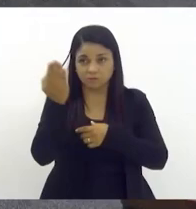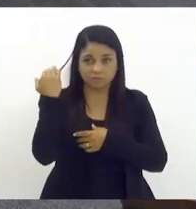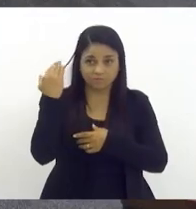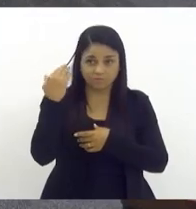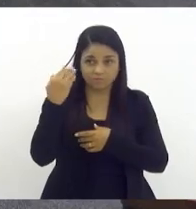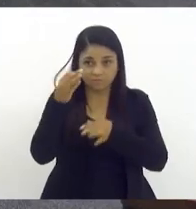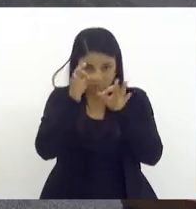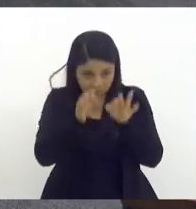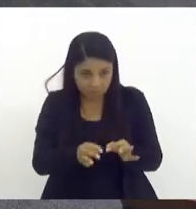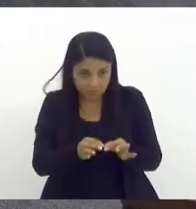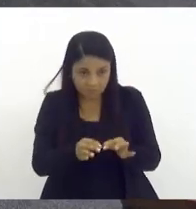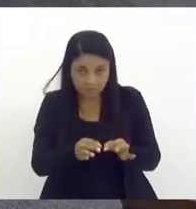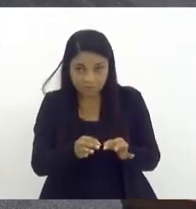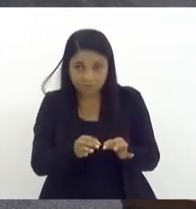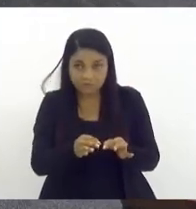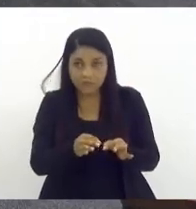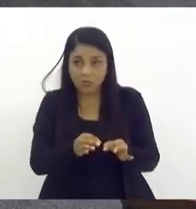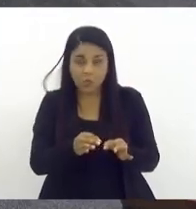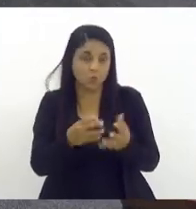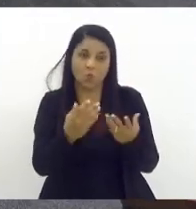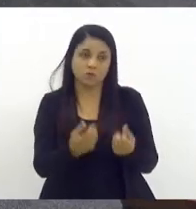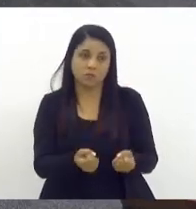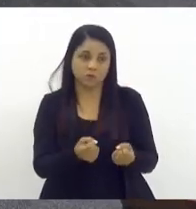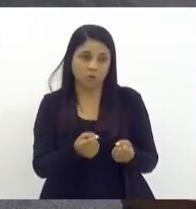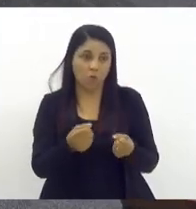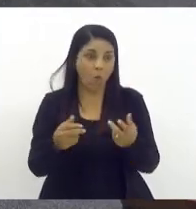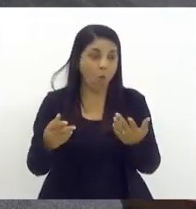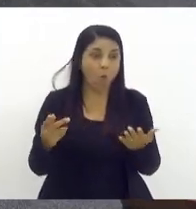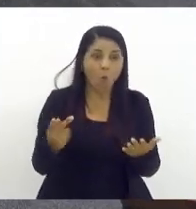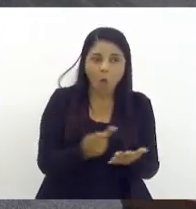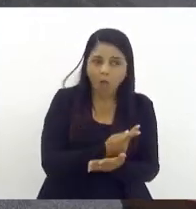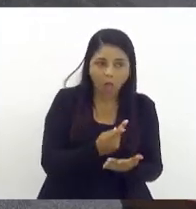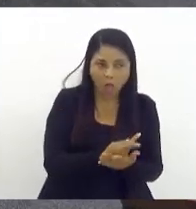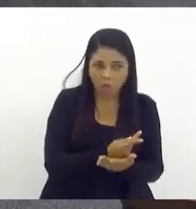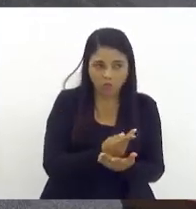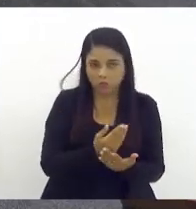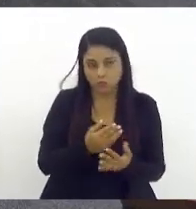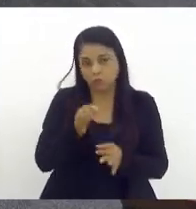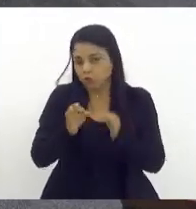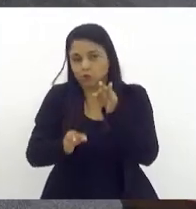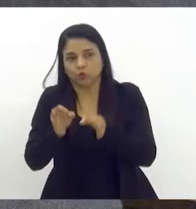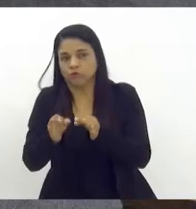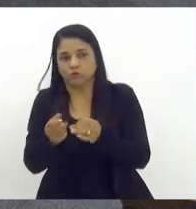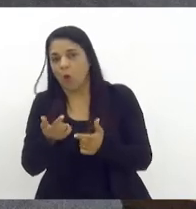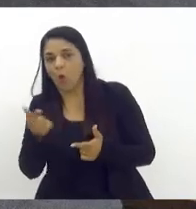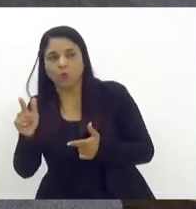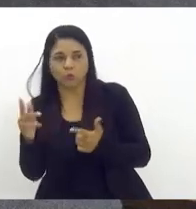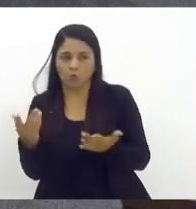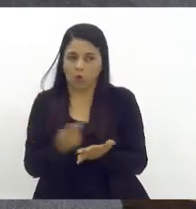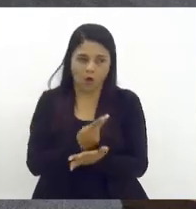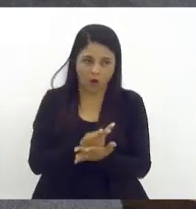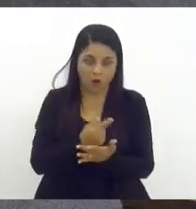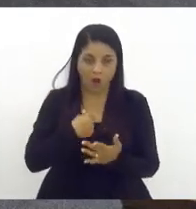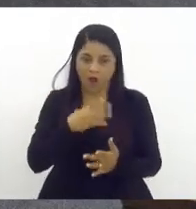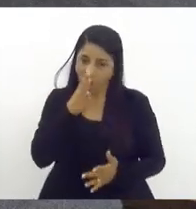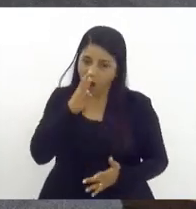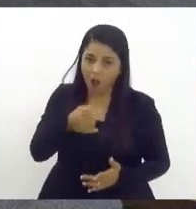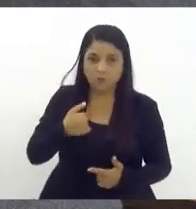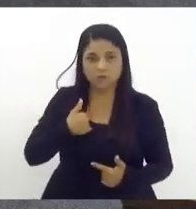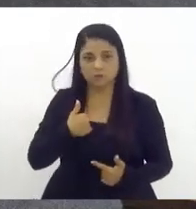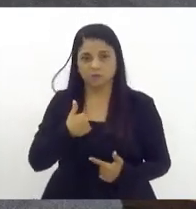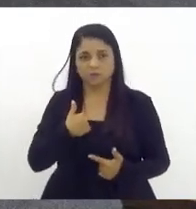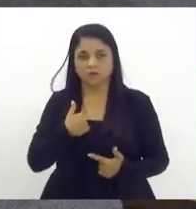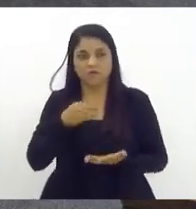não. E então, nenhum erro justifica outro. Perfeito, deputado. Agora, Vossa Excelência, me acusar de